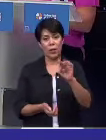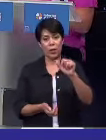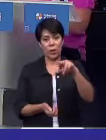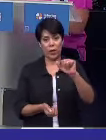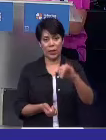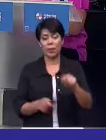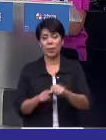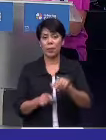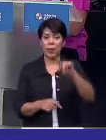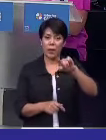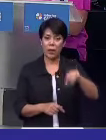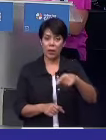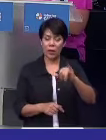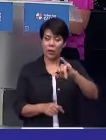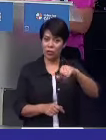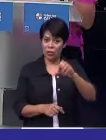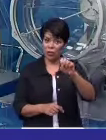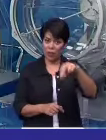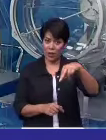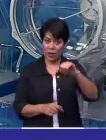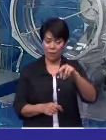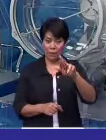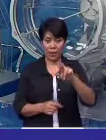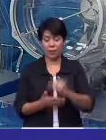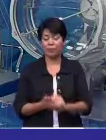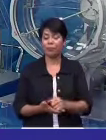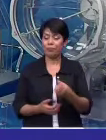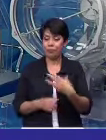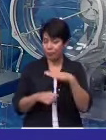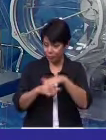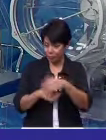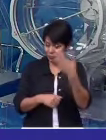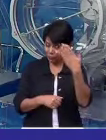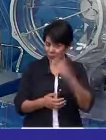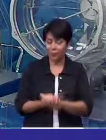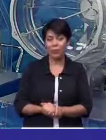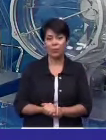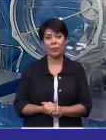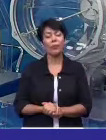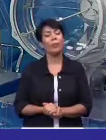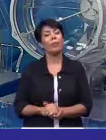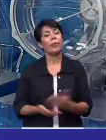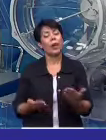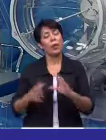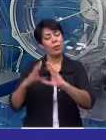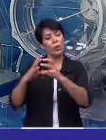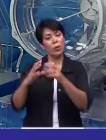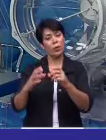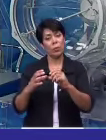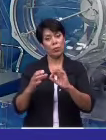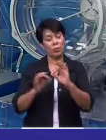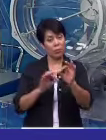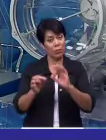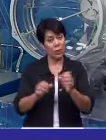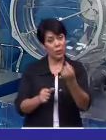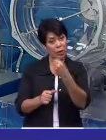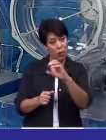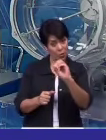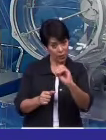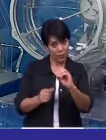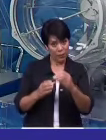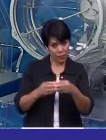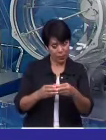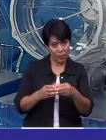Tomás e a Jennifer Silva. Boa noite, muito obrigada. Do meu outro lado, o Globo número 1 foi carregado com 80 molas numeradas de